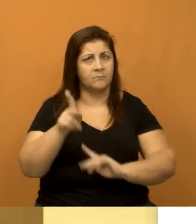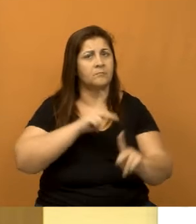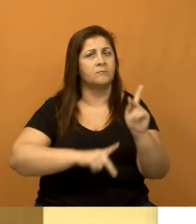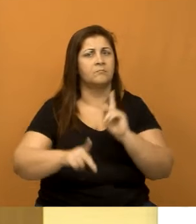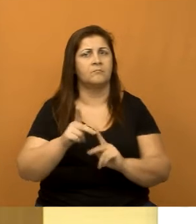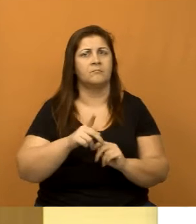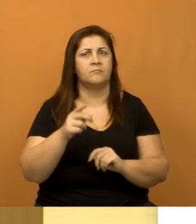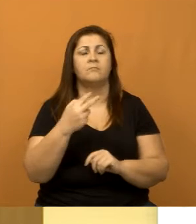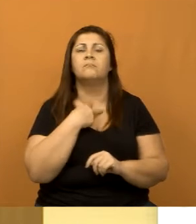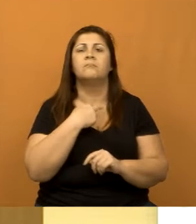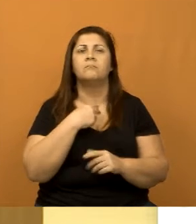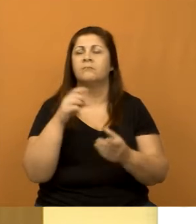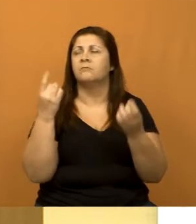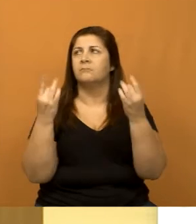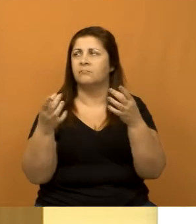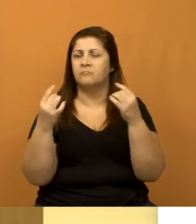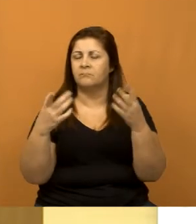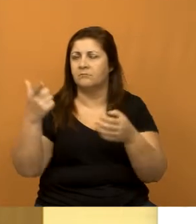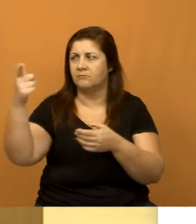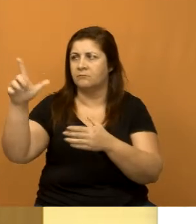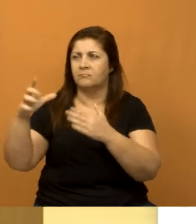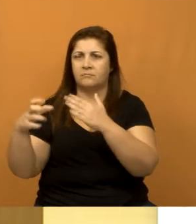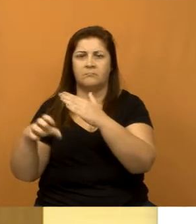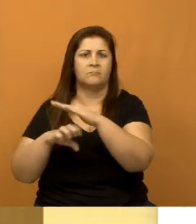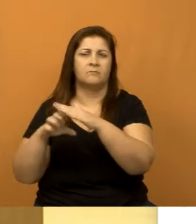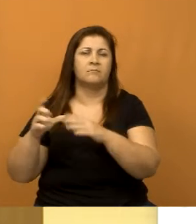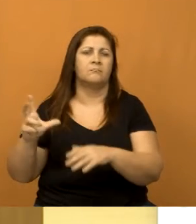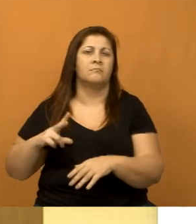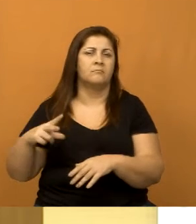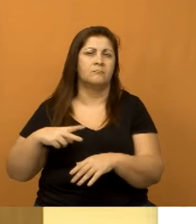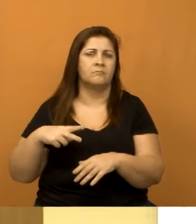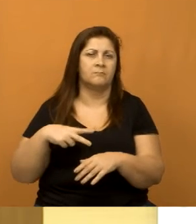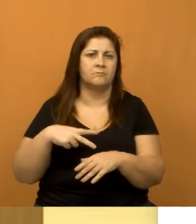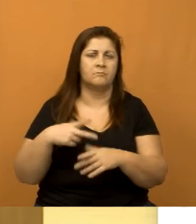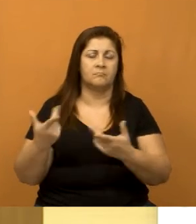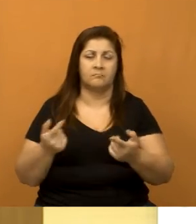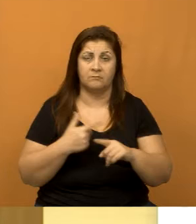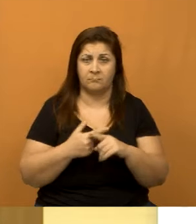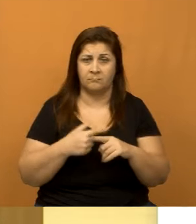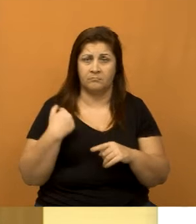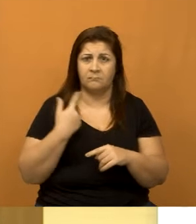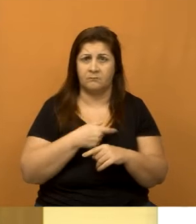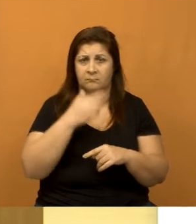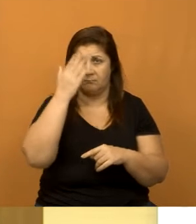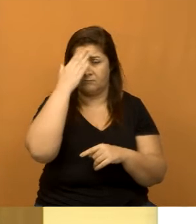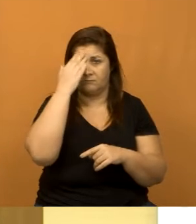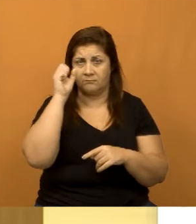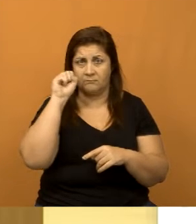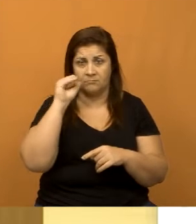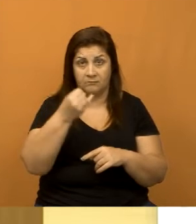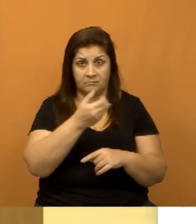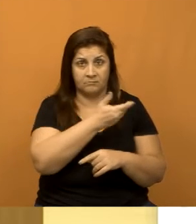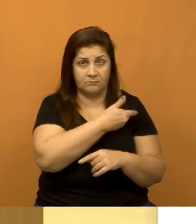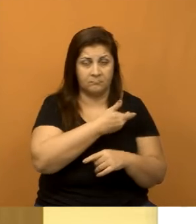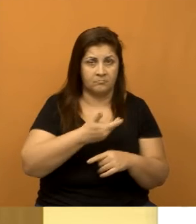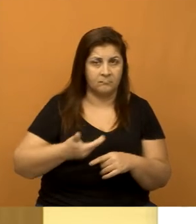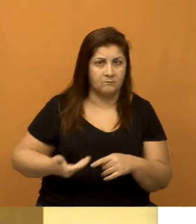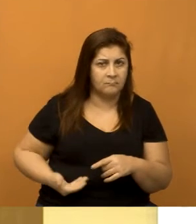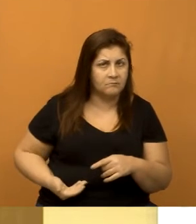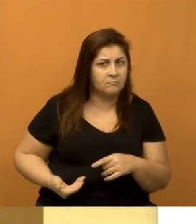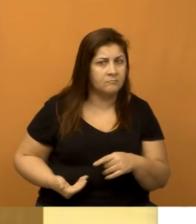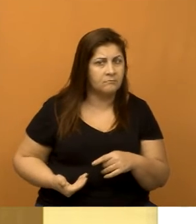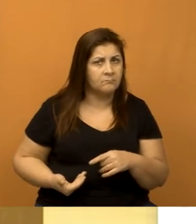ser entregue para a iniciativa privada, porque a gente sabe que se o governo levar a sério os investimentos